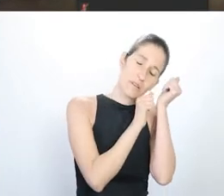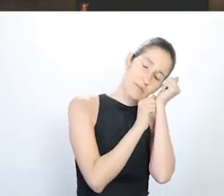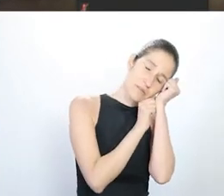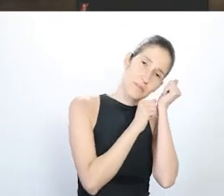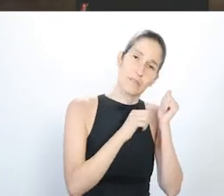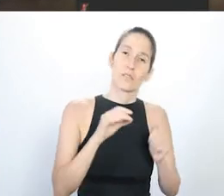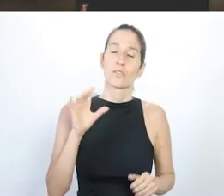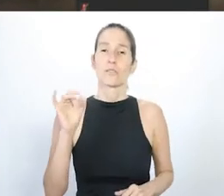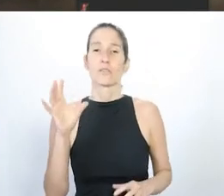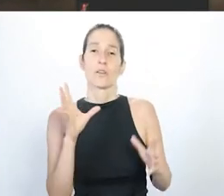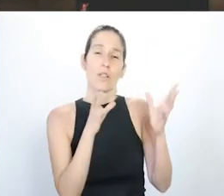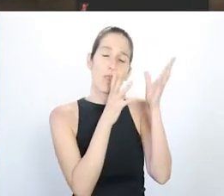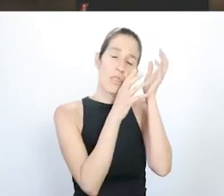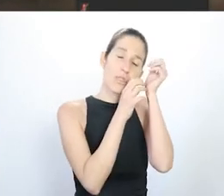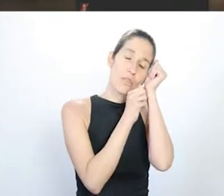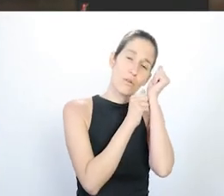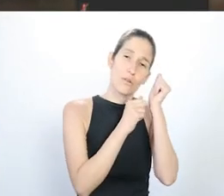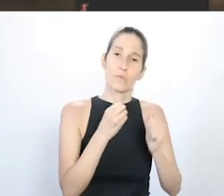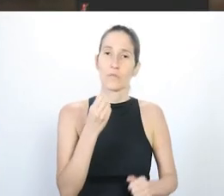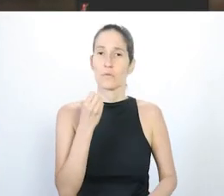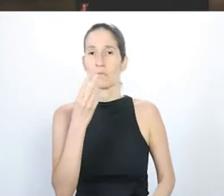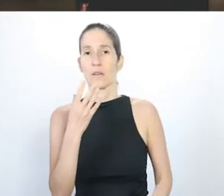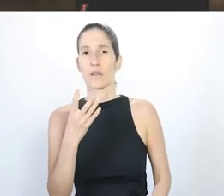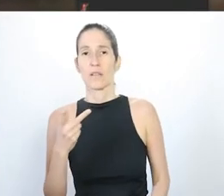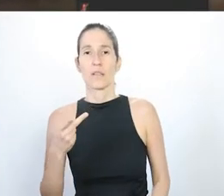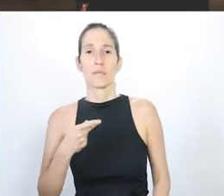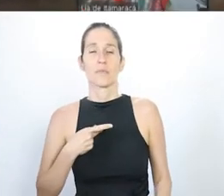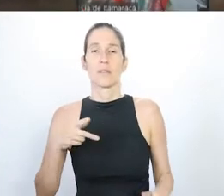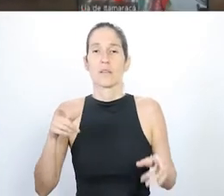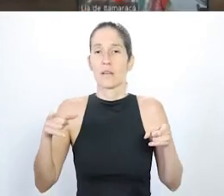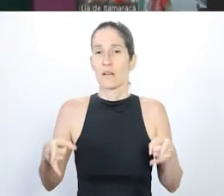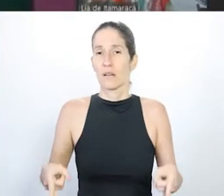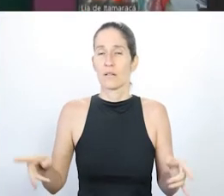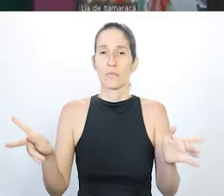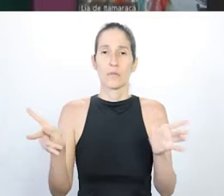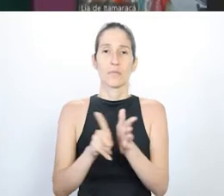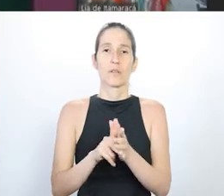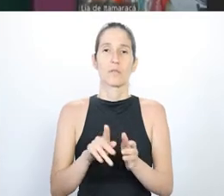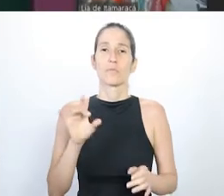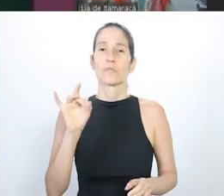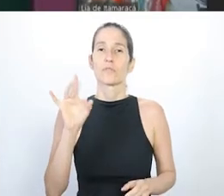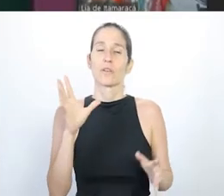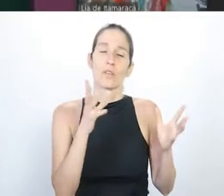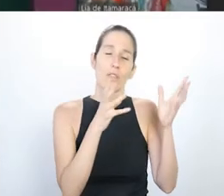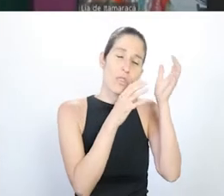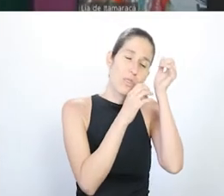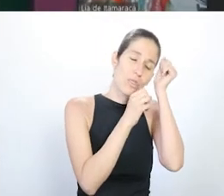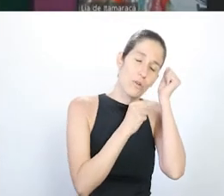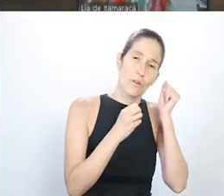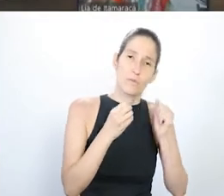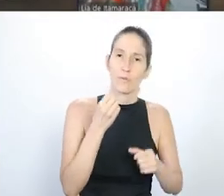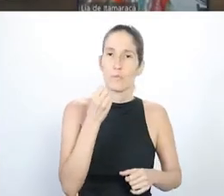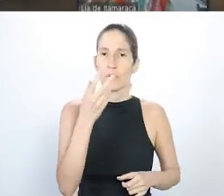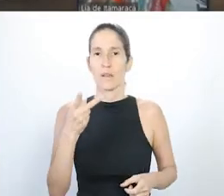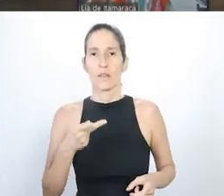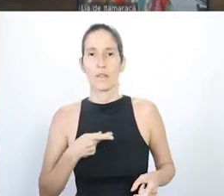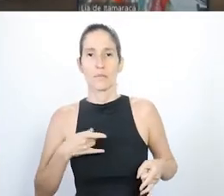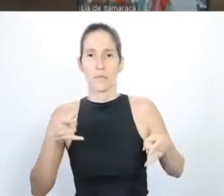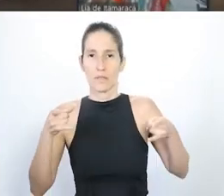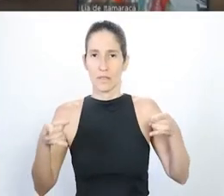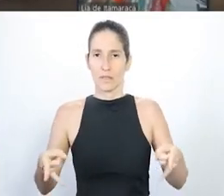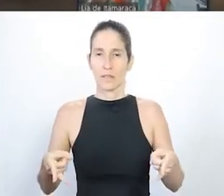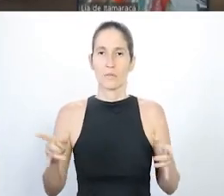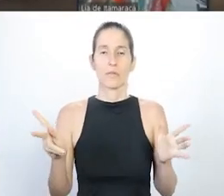que tem meu cheiro. Só durmo bem na cama que tem meu cheiro.